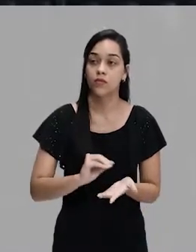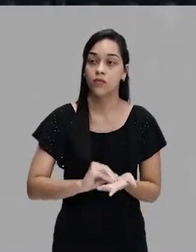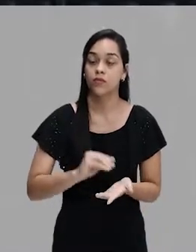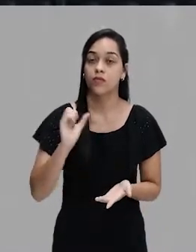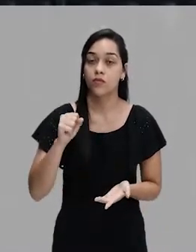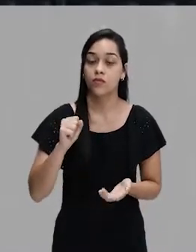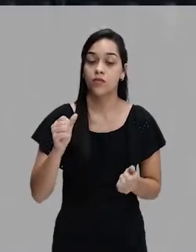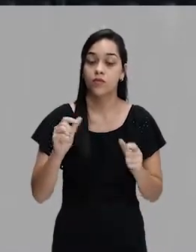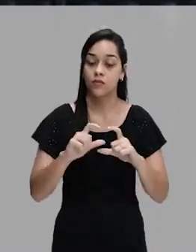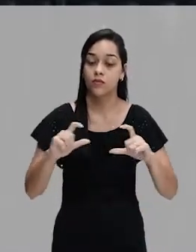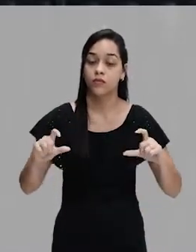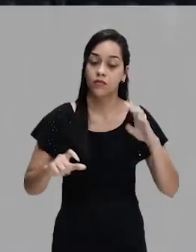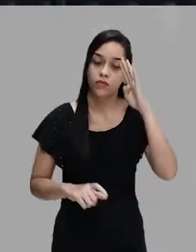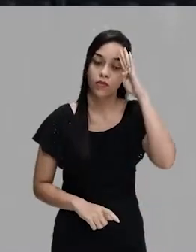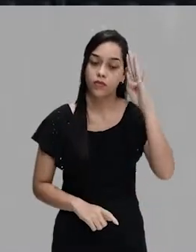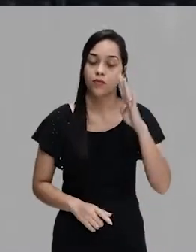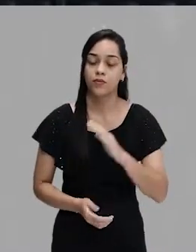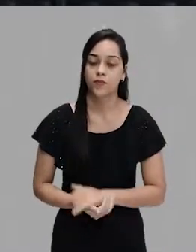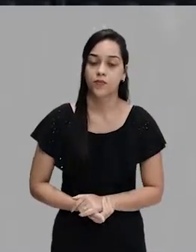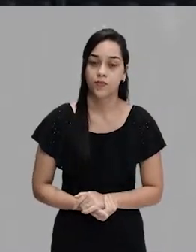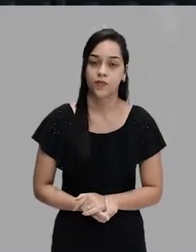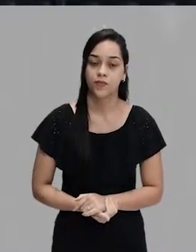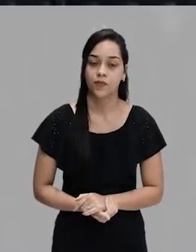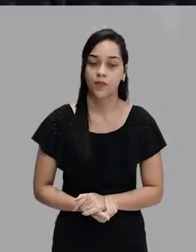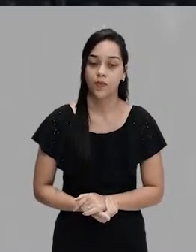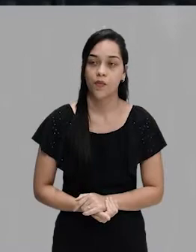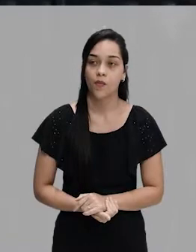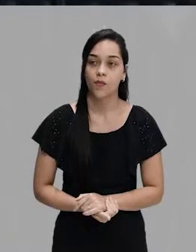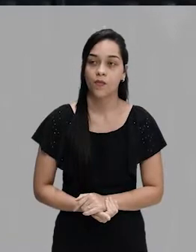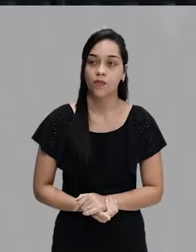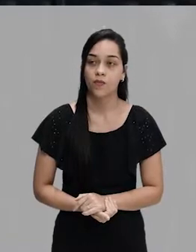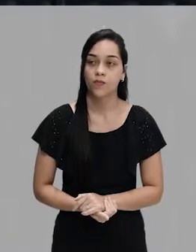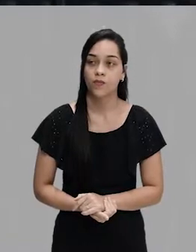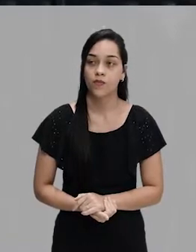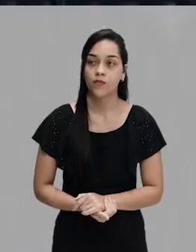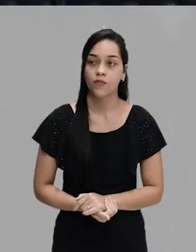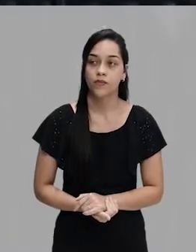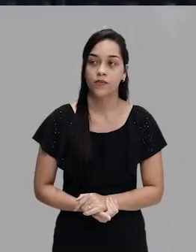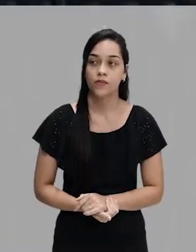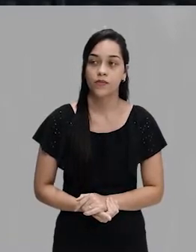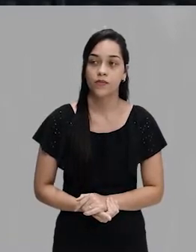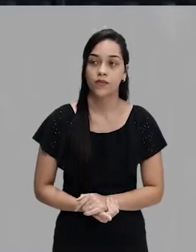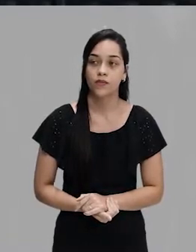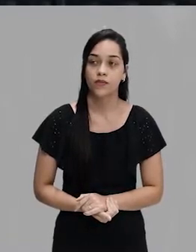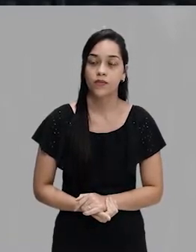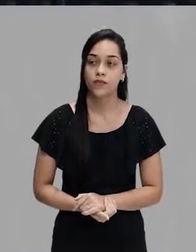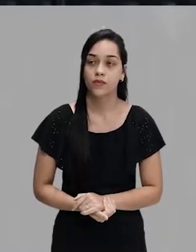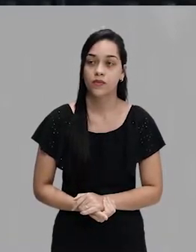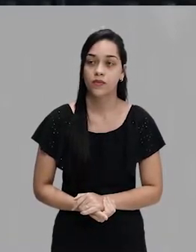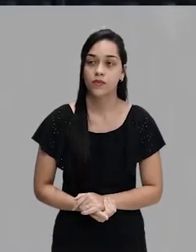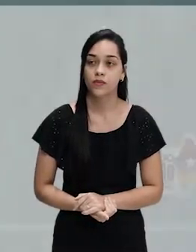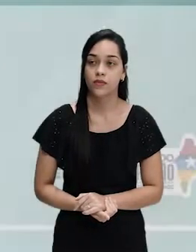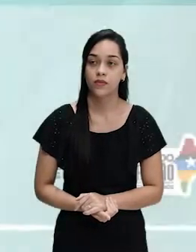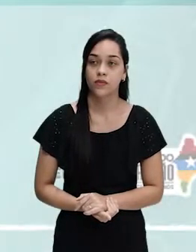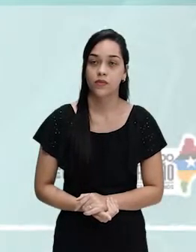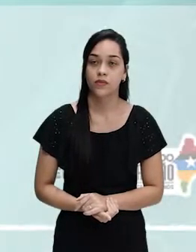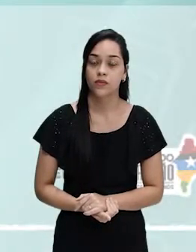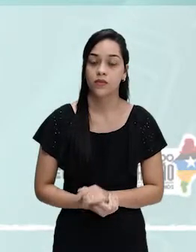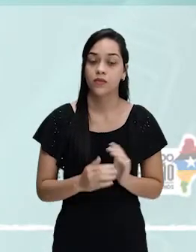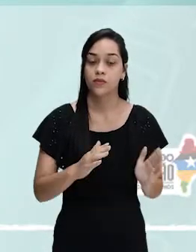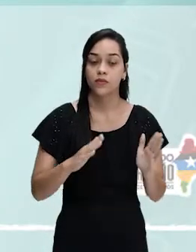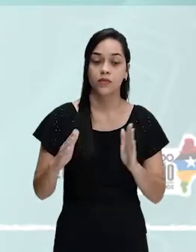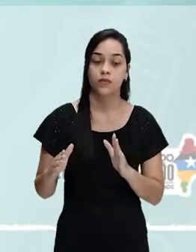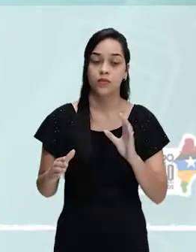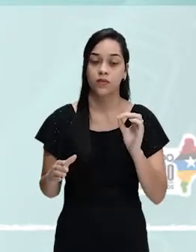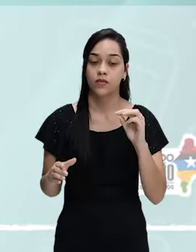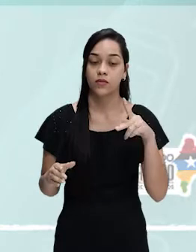oração principal, ok? Então, olha só. Ih, eu estou voltando. Nós vamos ver. Período